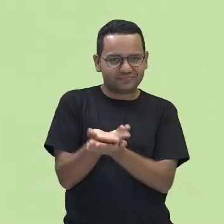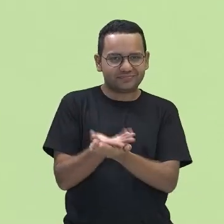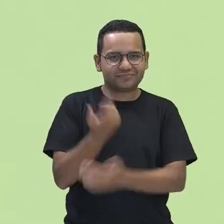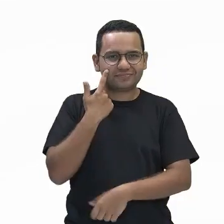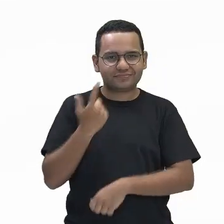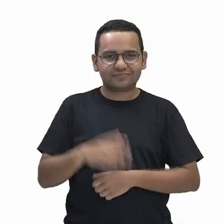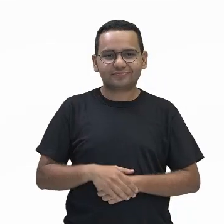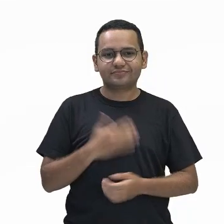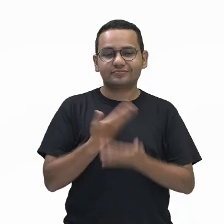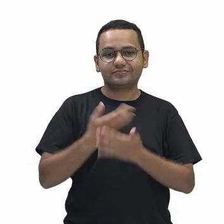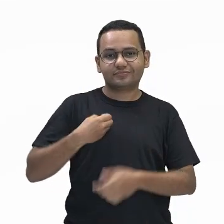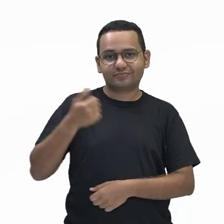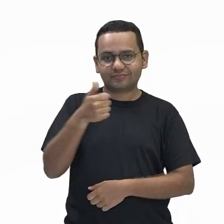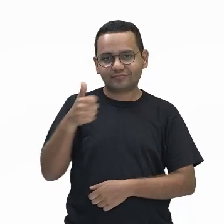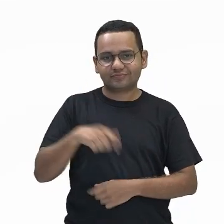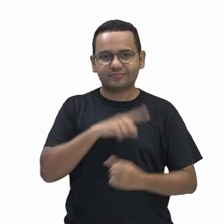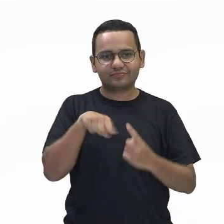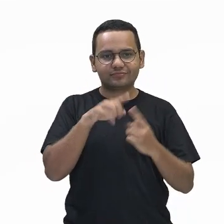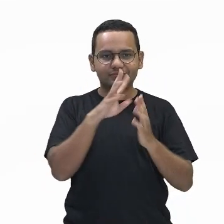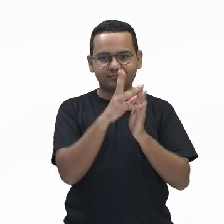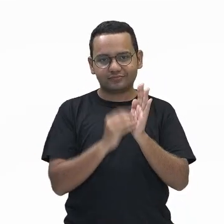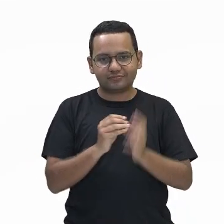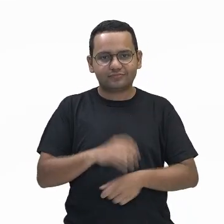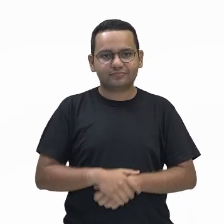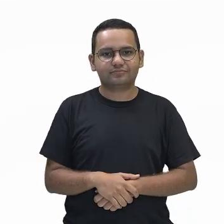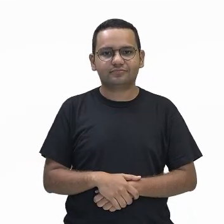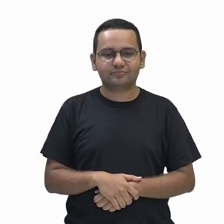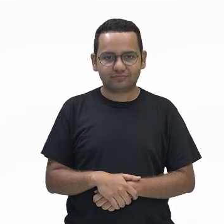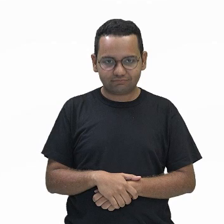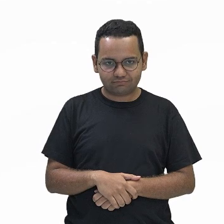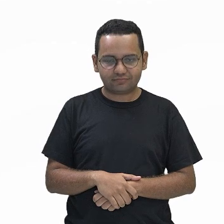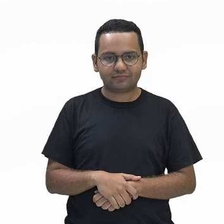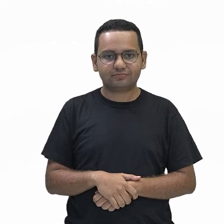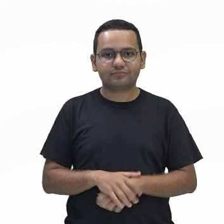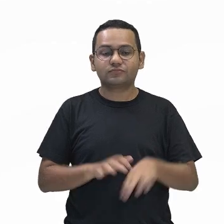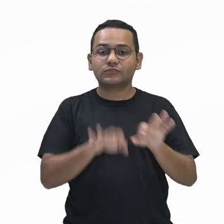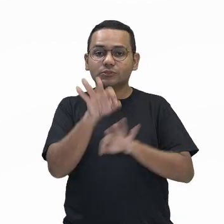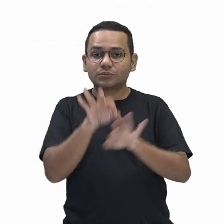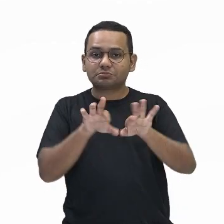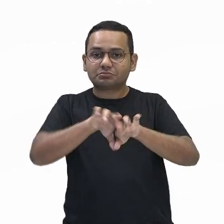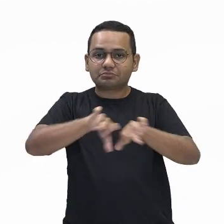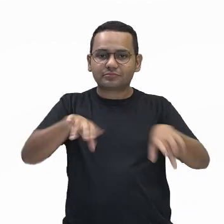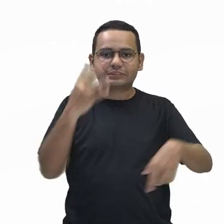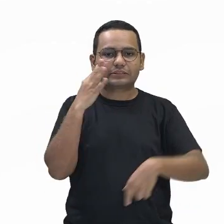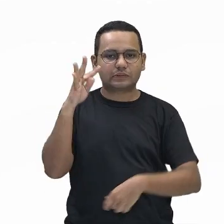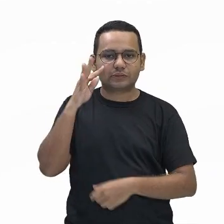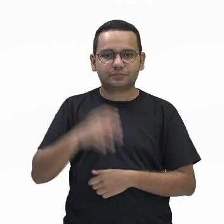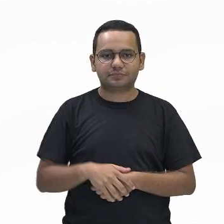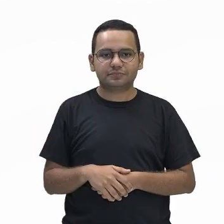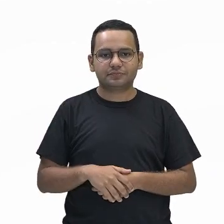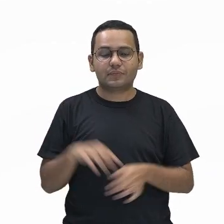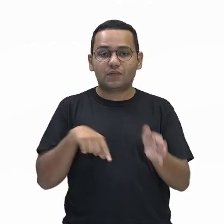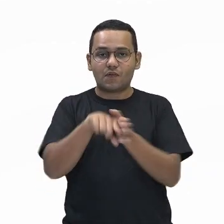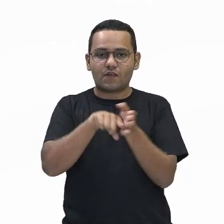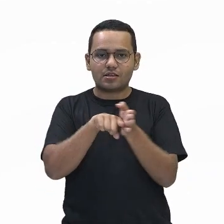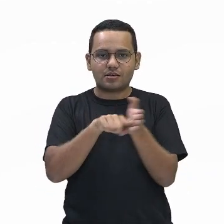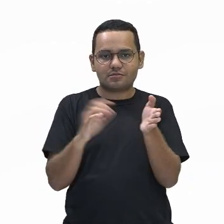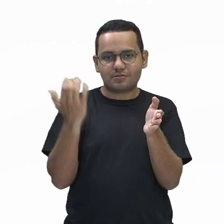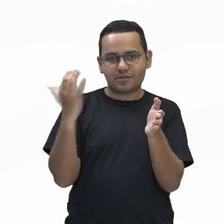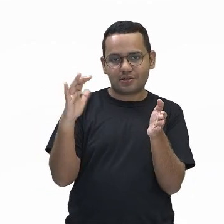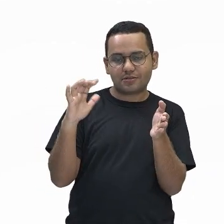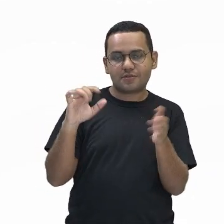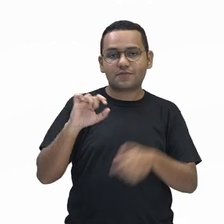aula 11. Objeto de conhecimento, elaboração de diferentes teorias,